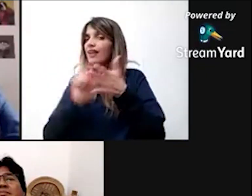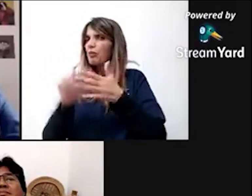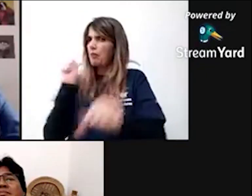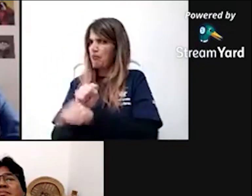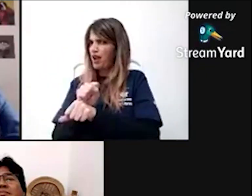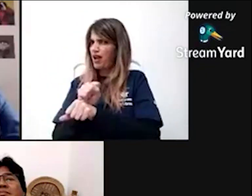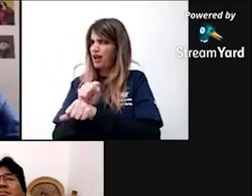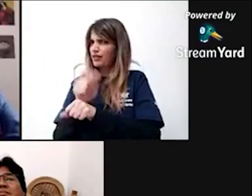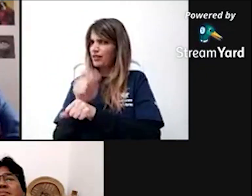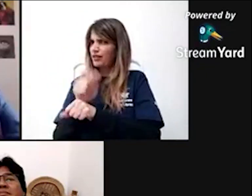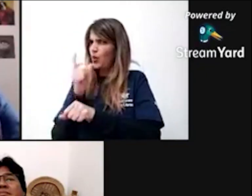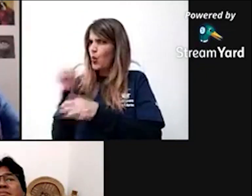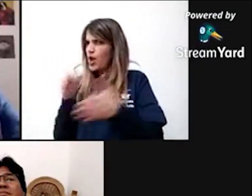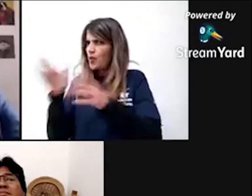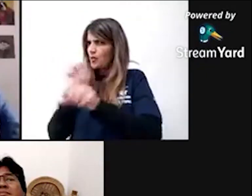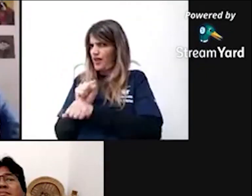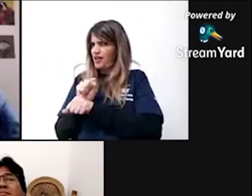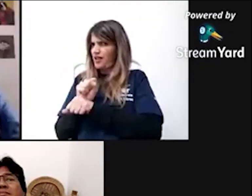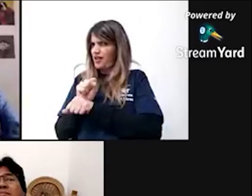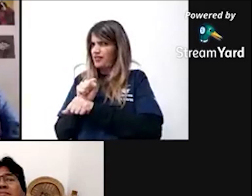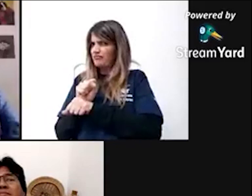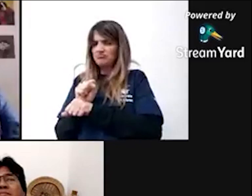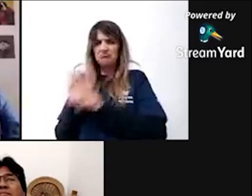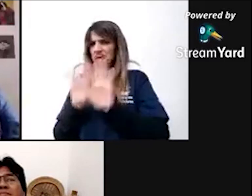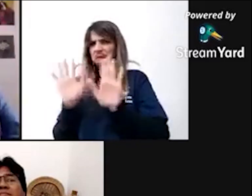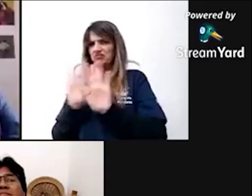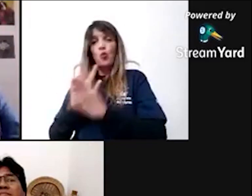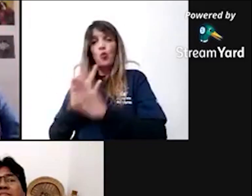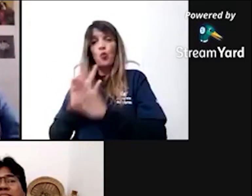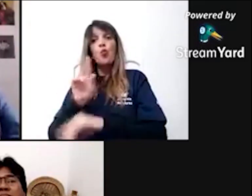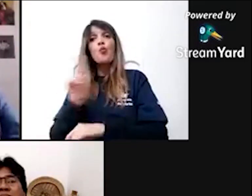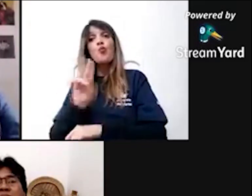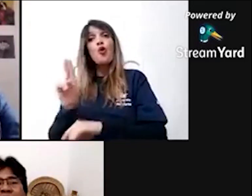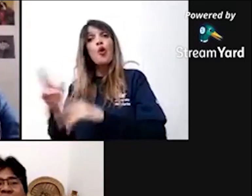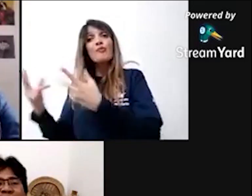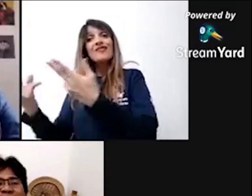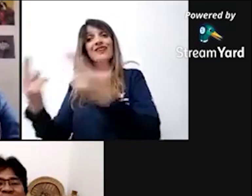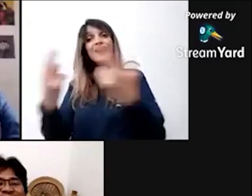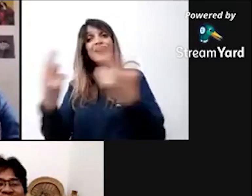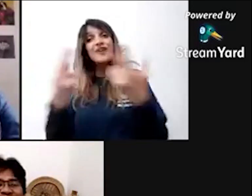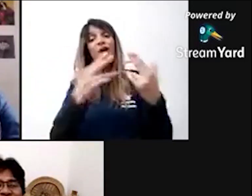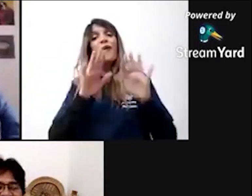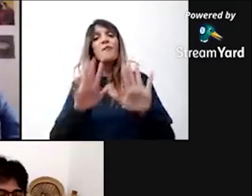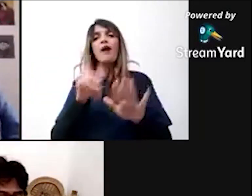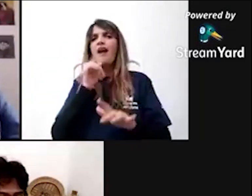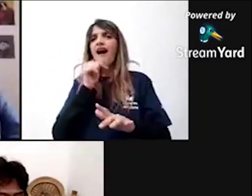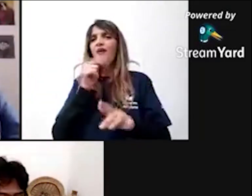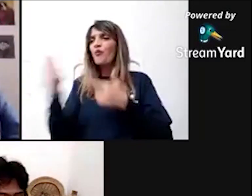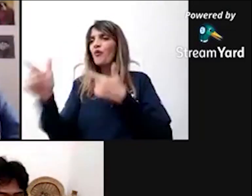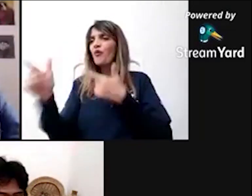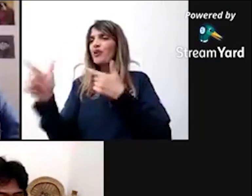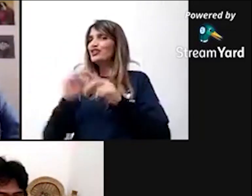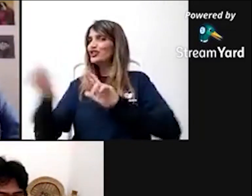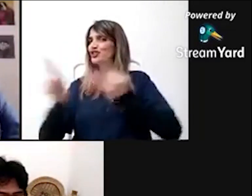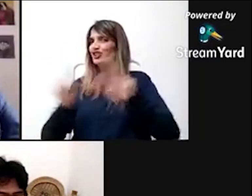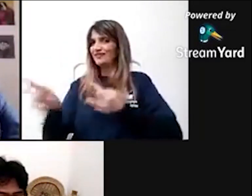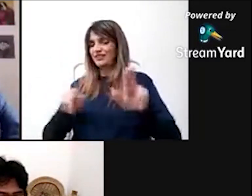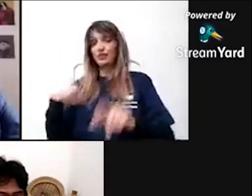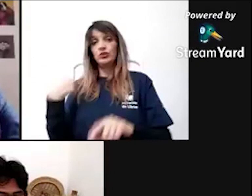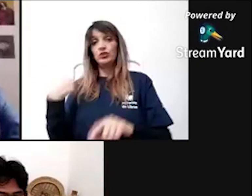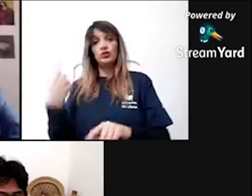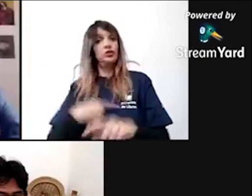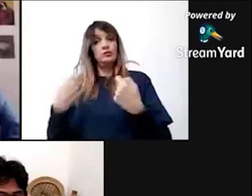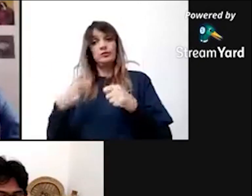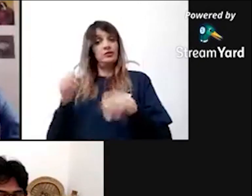lugar. Ele tem o mesmo nome, mas as águas são sempre outras, né? E é isso que a gente tem que fazer,